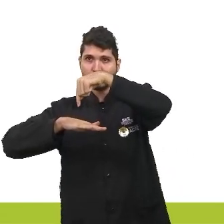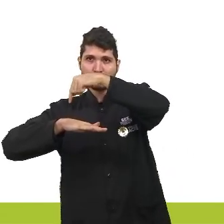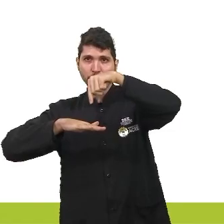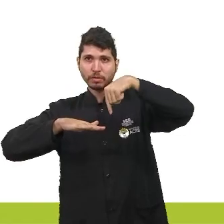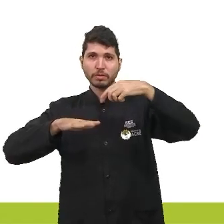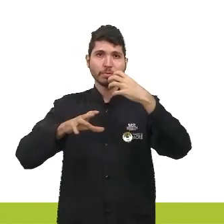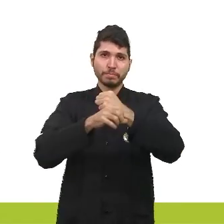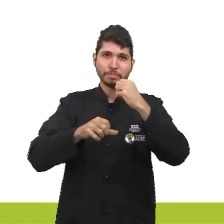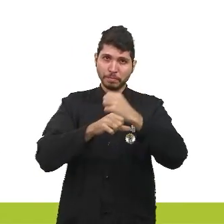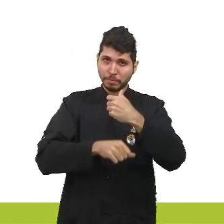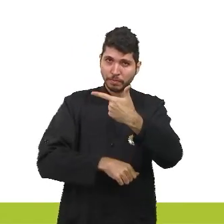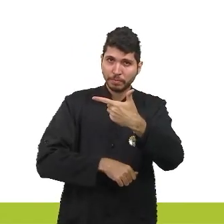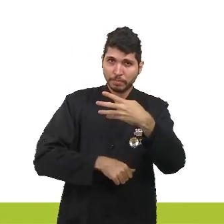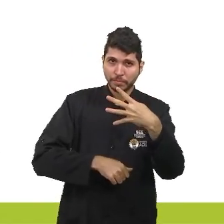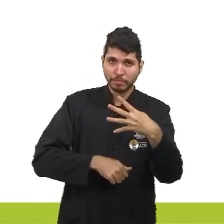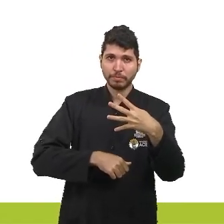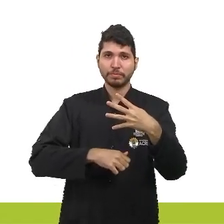24.